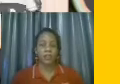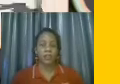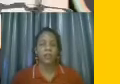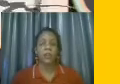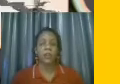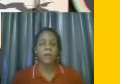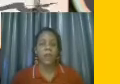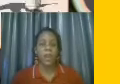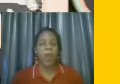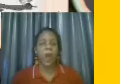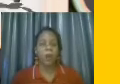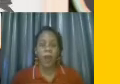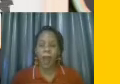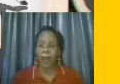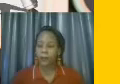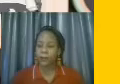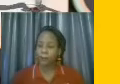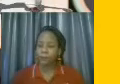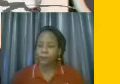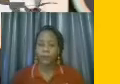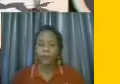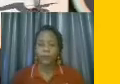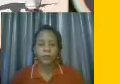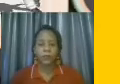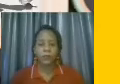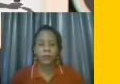que assistiam, era algo errado.